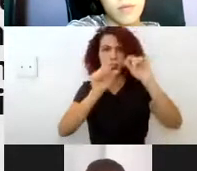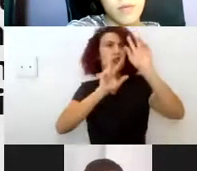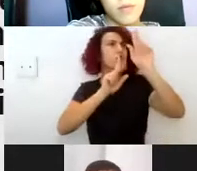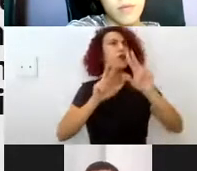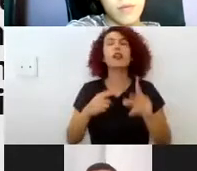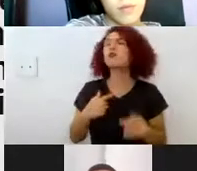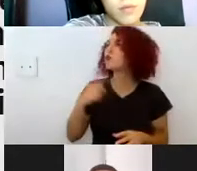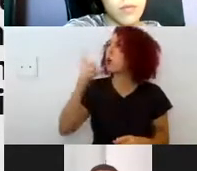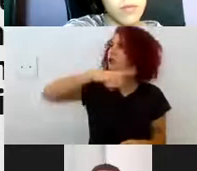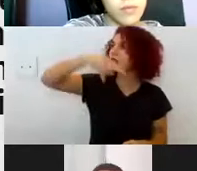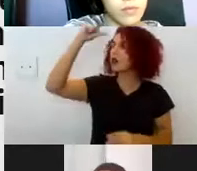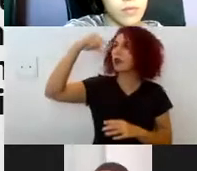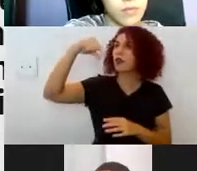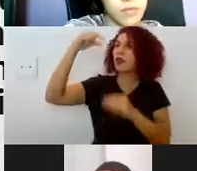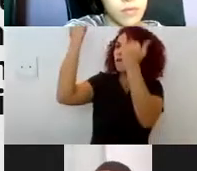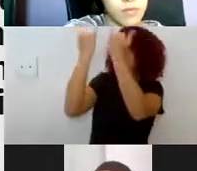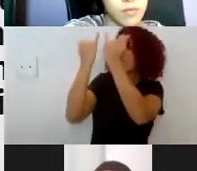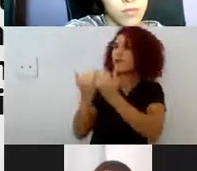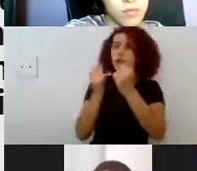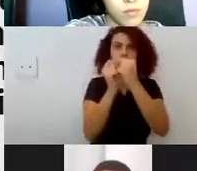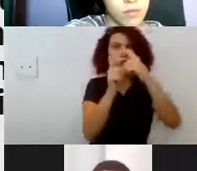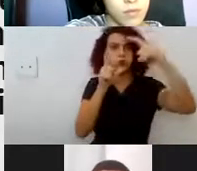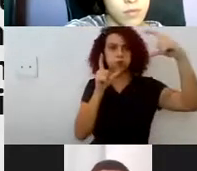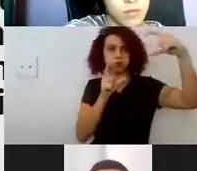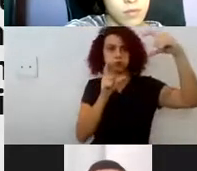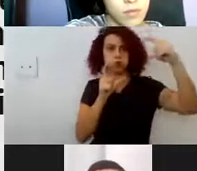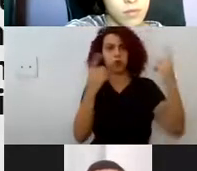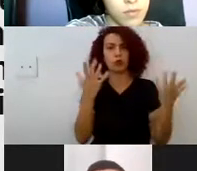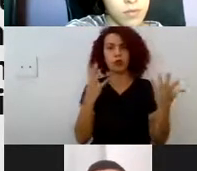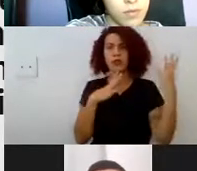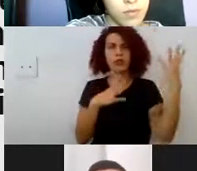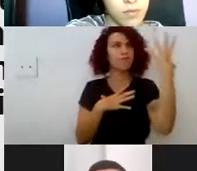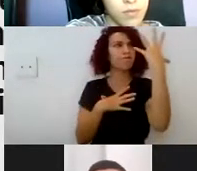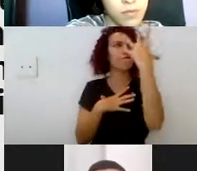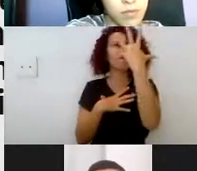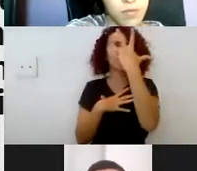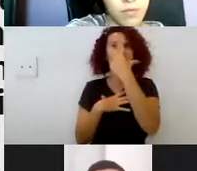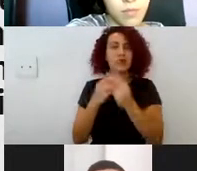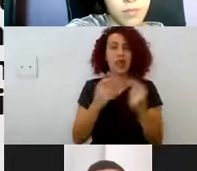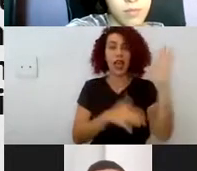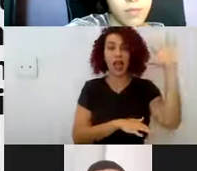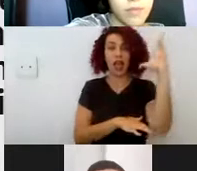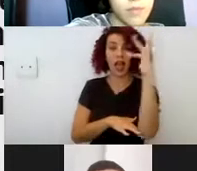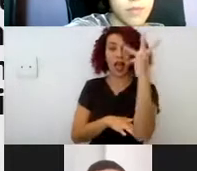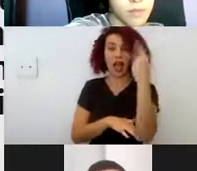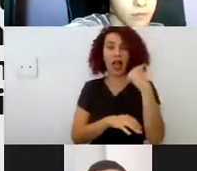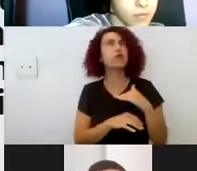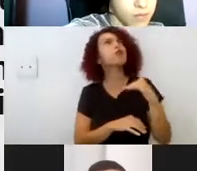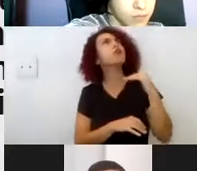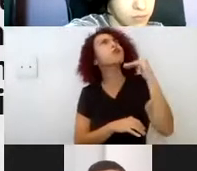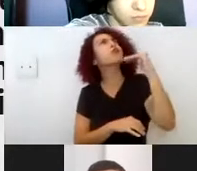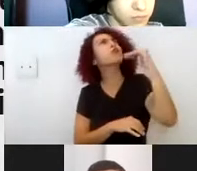Deus assim galho aqui um galo super fino juntos um super grosso junto a coisa que levou gigantescas as árvores eu achei lindo lá